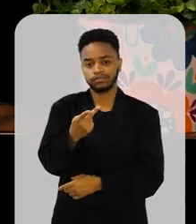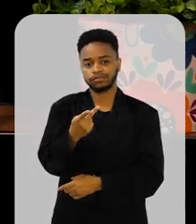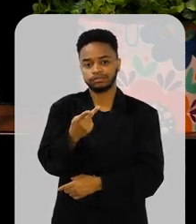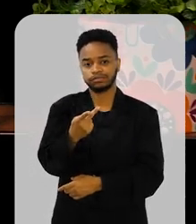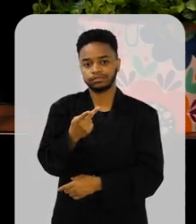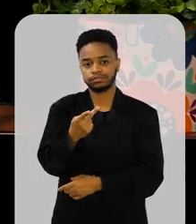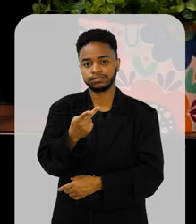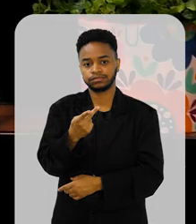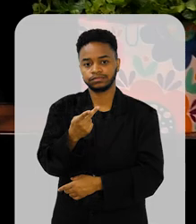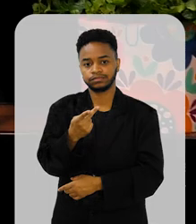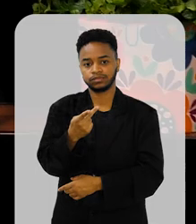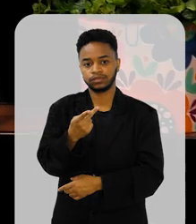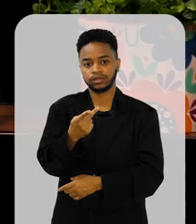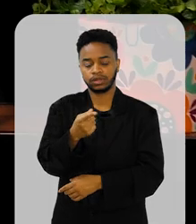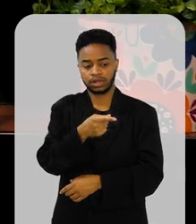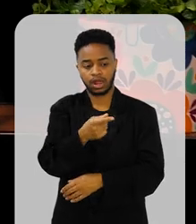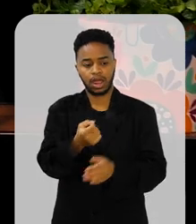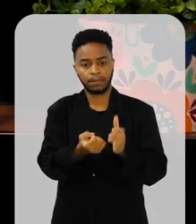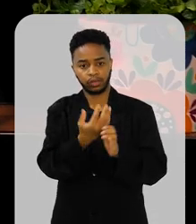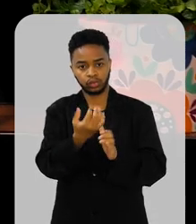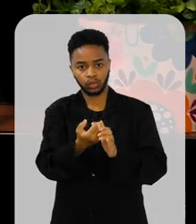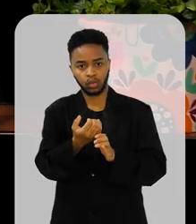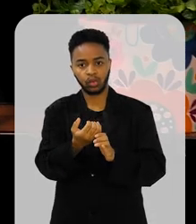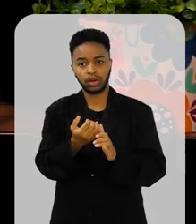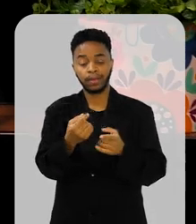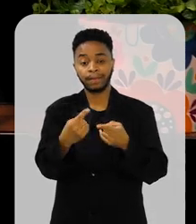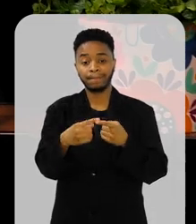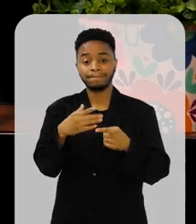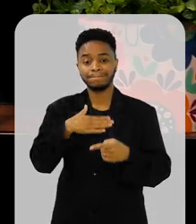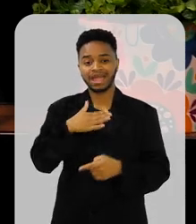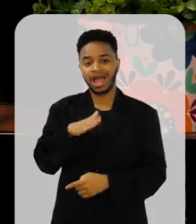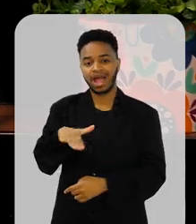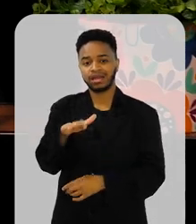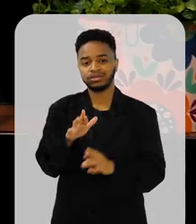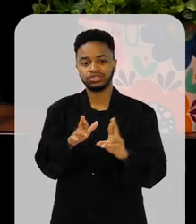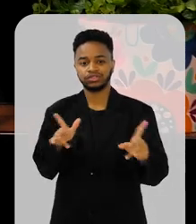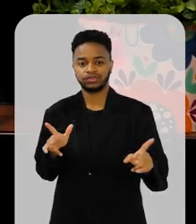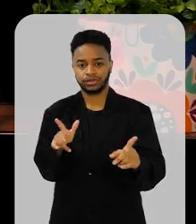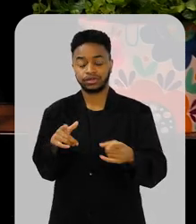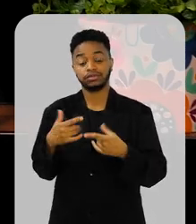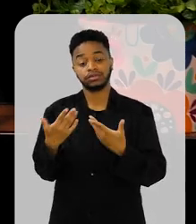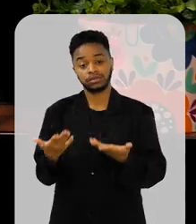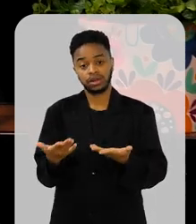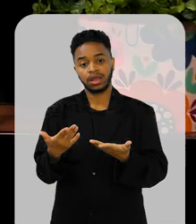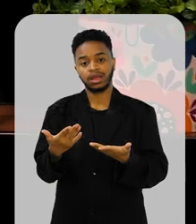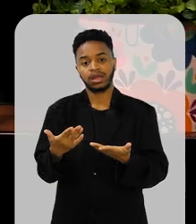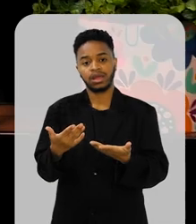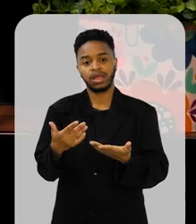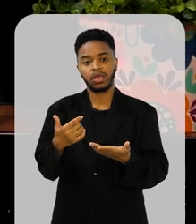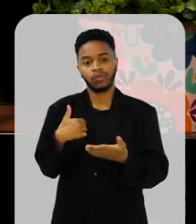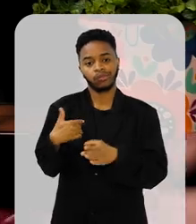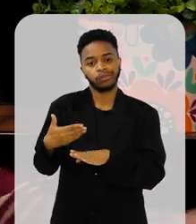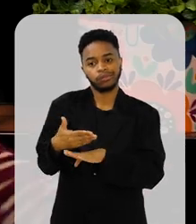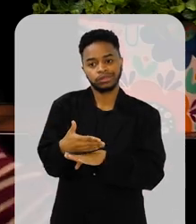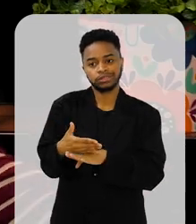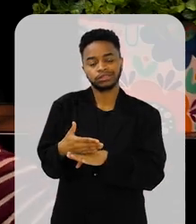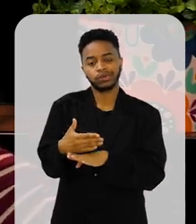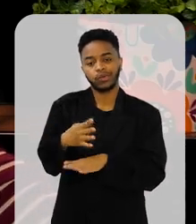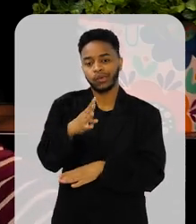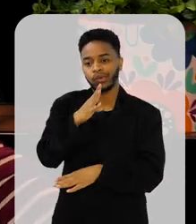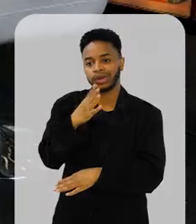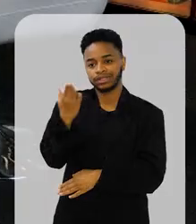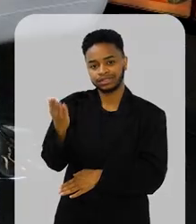com a produtora lá fora, porque a minha área não era essa. Foi quando eu tive o imenso prazer